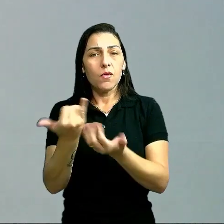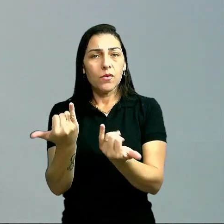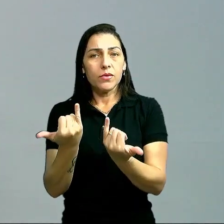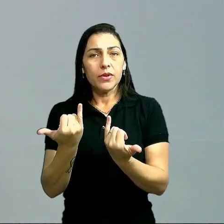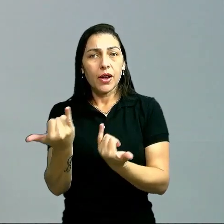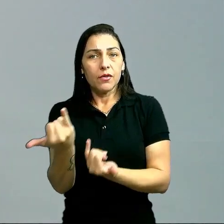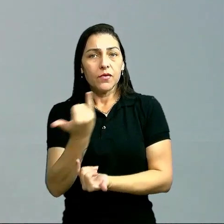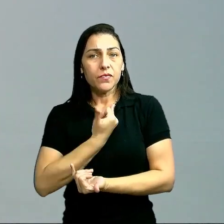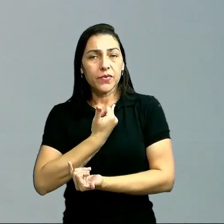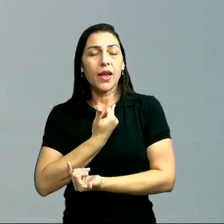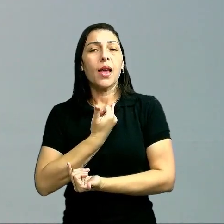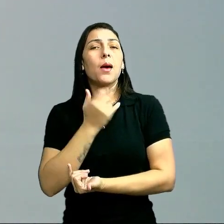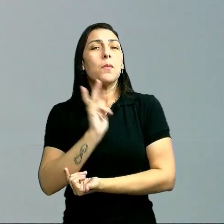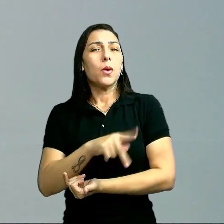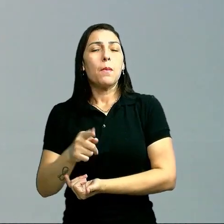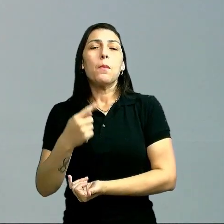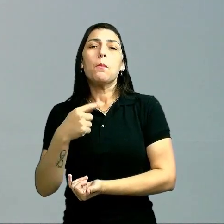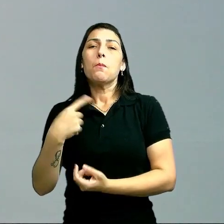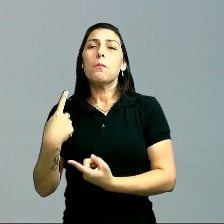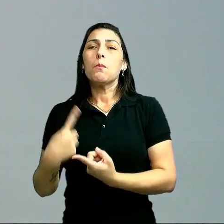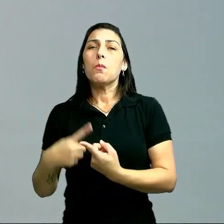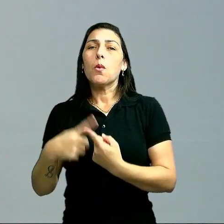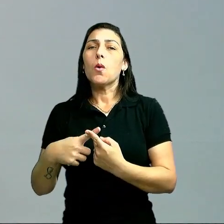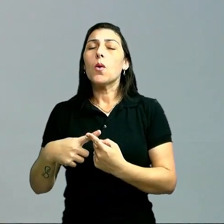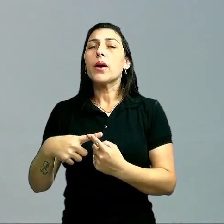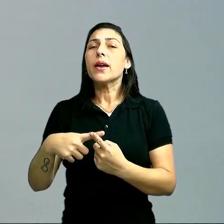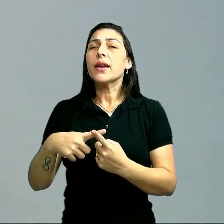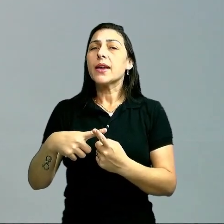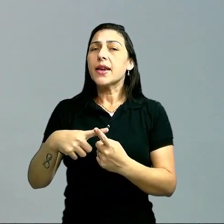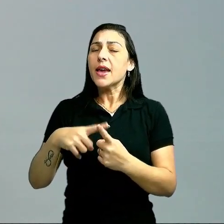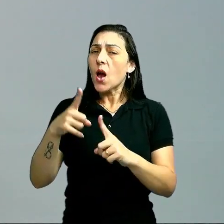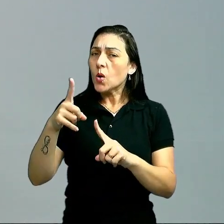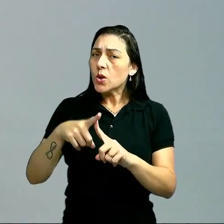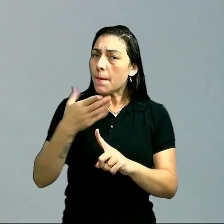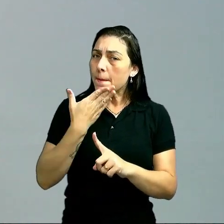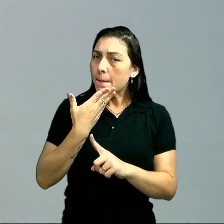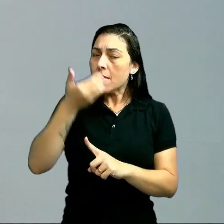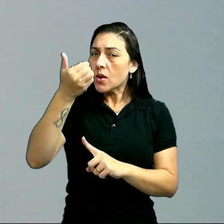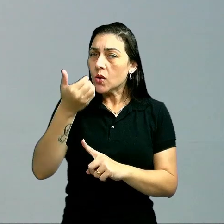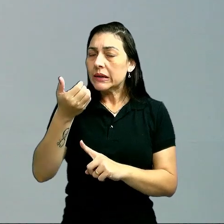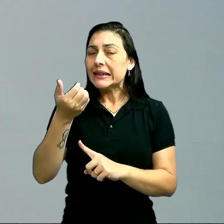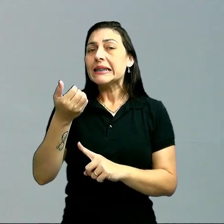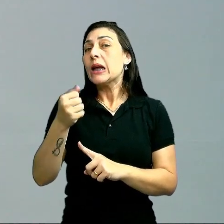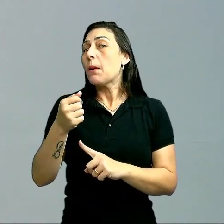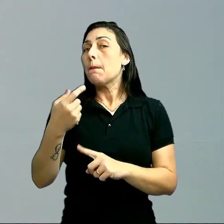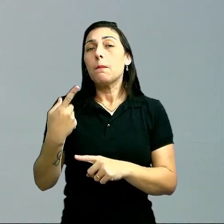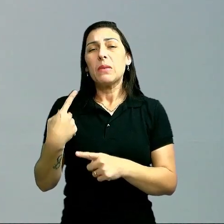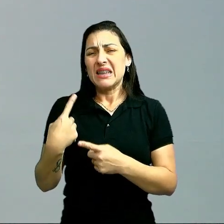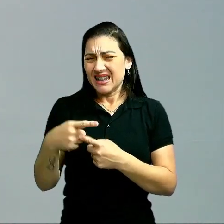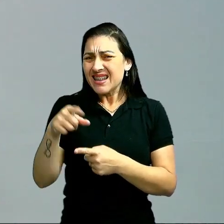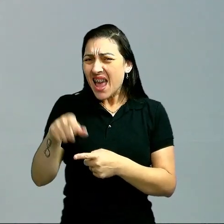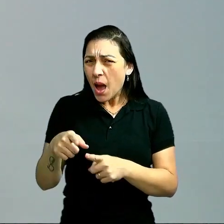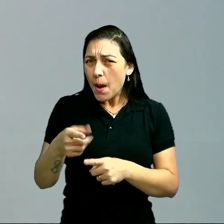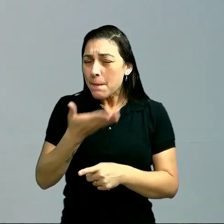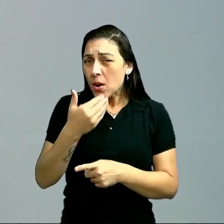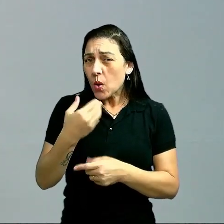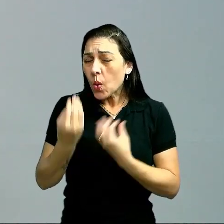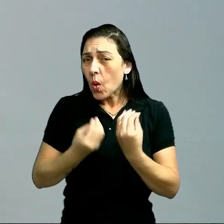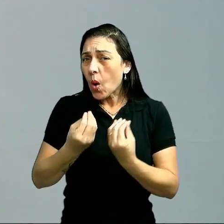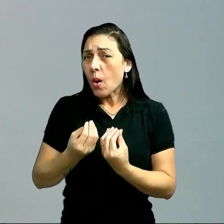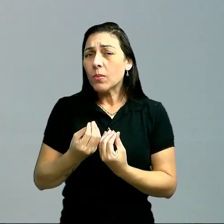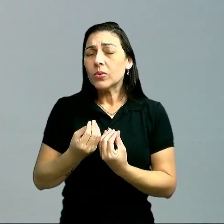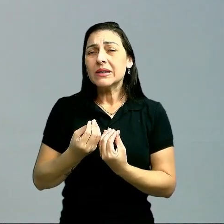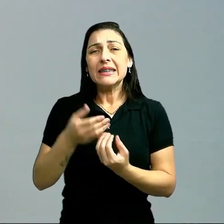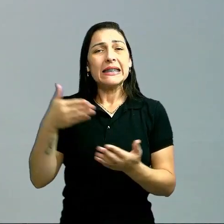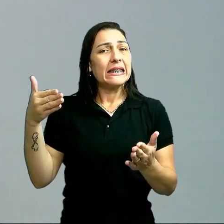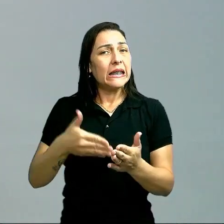ah, professor, é porque é o time melhor mesmo. Será que é o melhor? E como nem sempre é campeão, então uma hora nós vamos ter um time